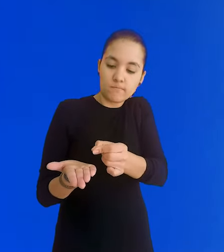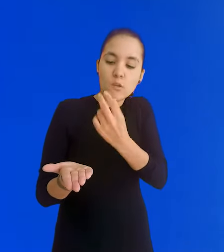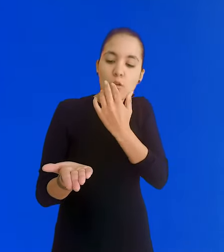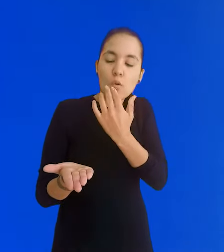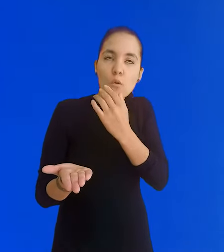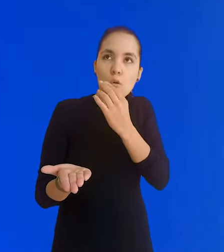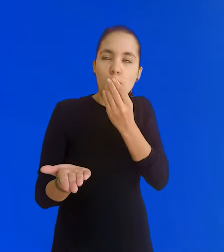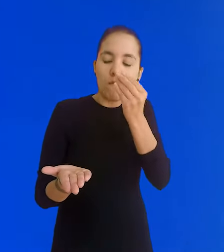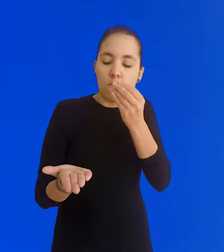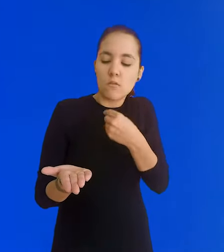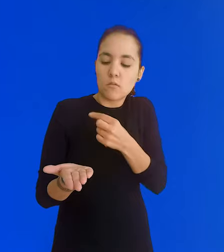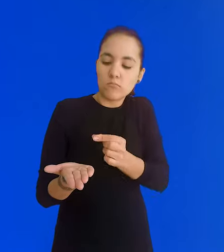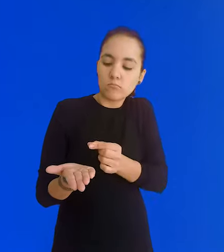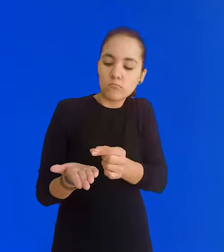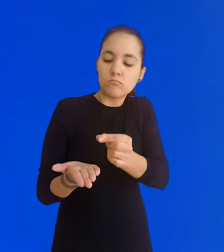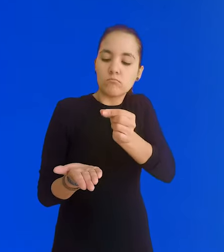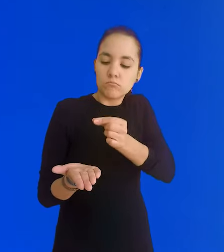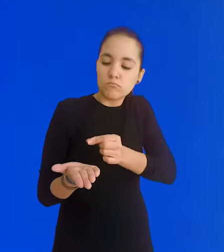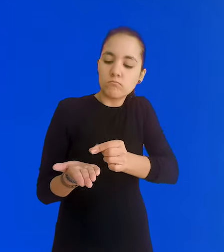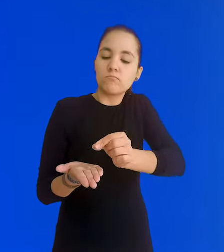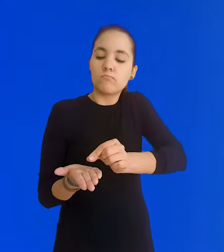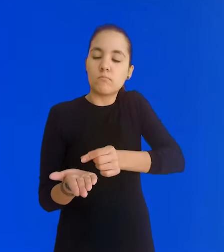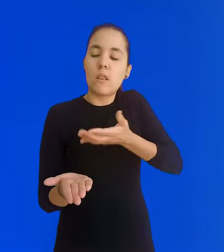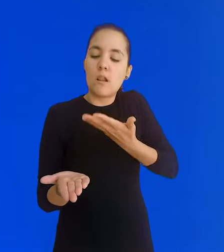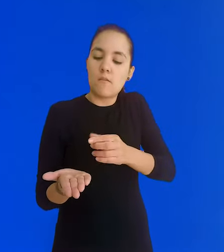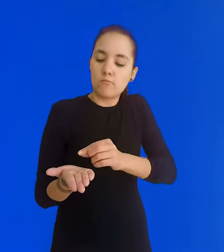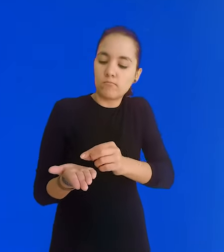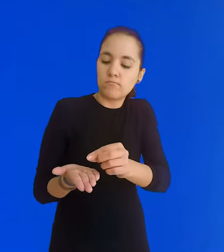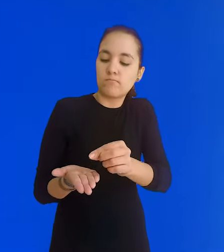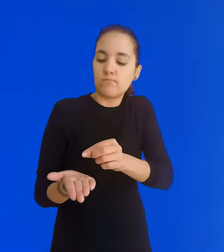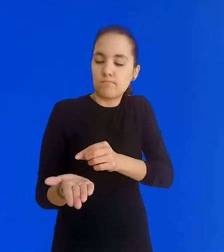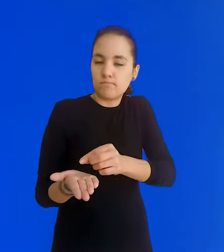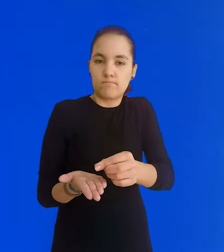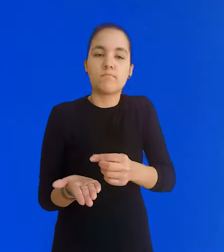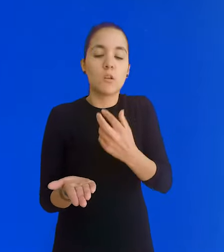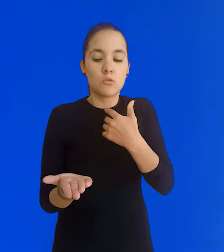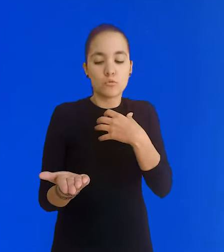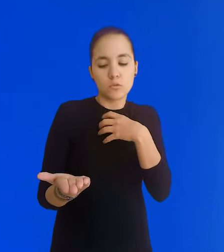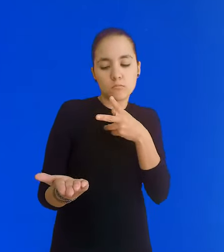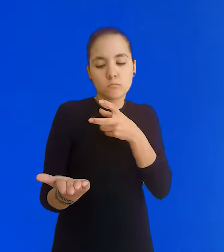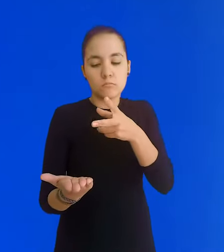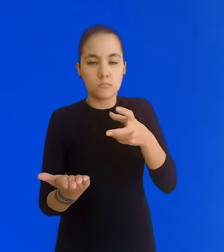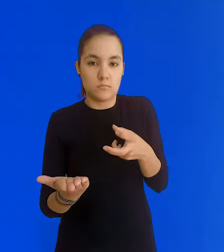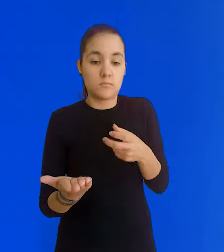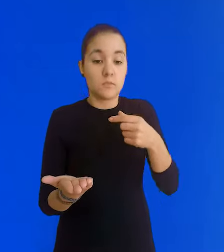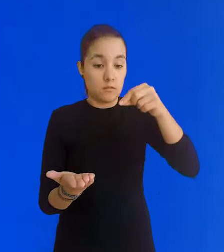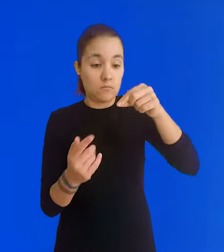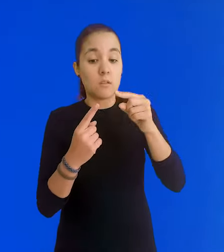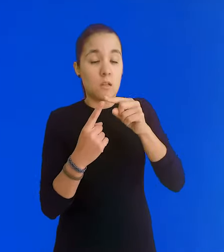pouca força, fazendo traços de leve, dosando essa força de acordo com a intensidade da cor que você quiser. Então, eu estou usando um